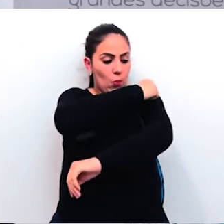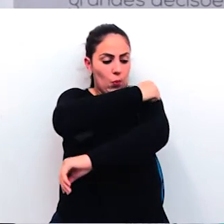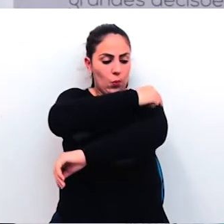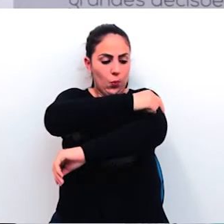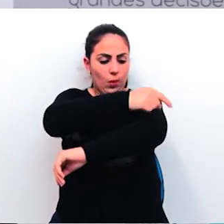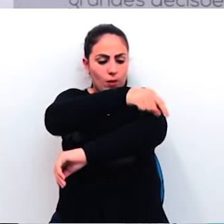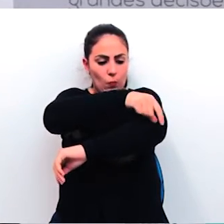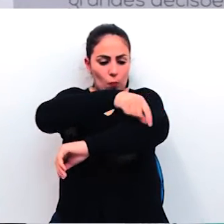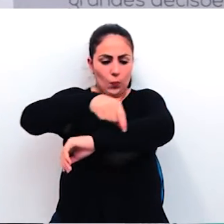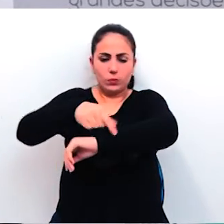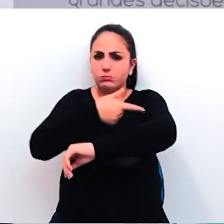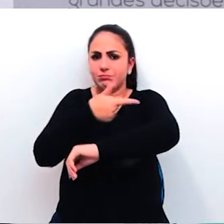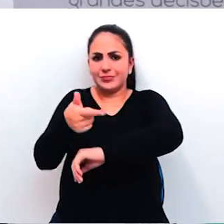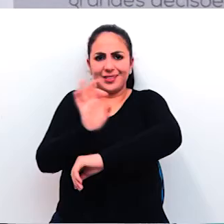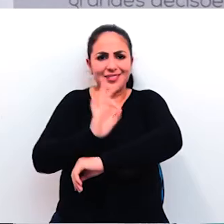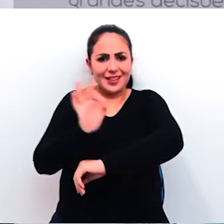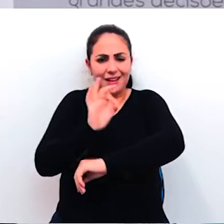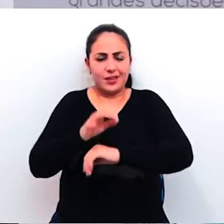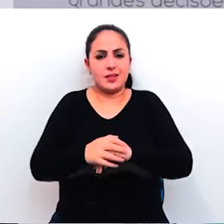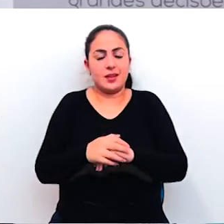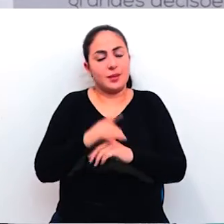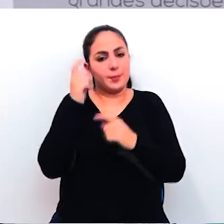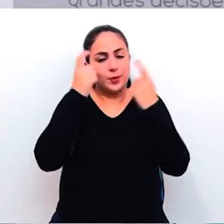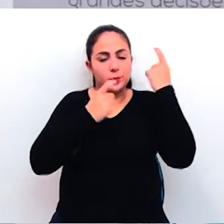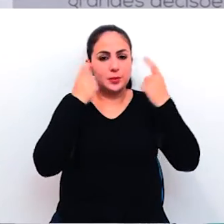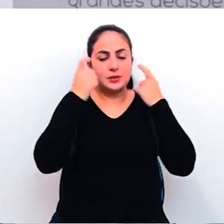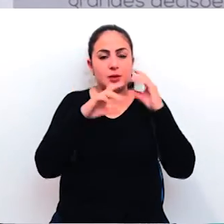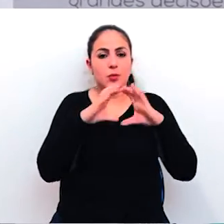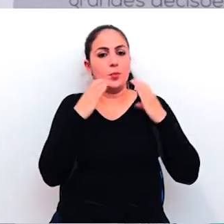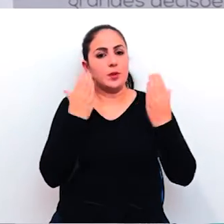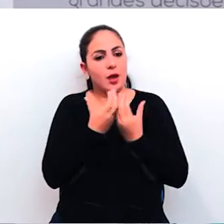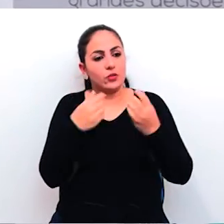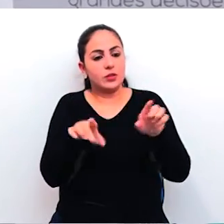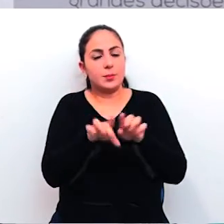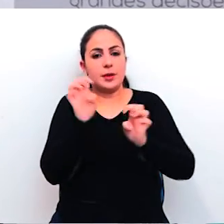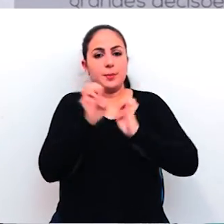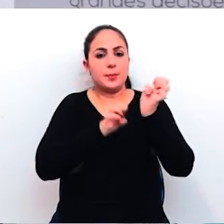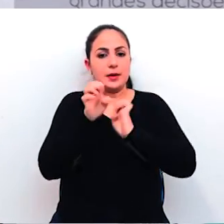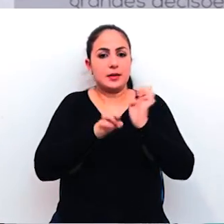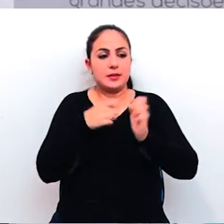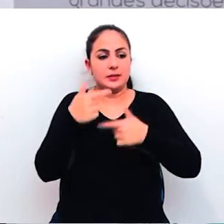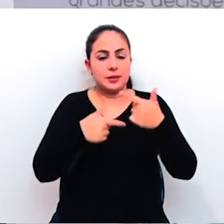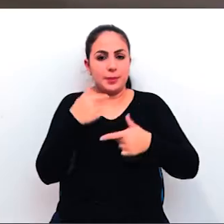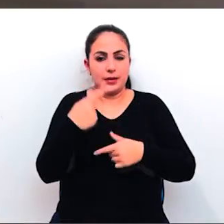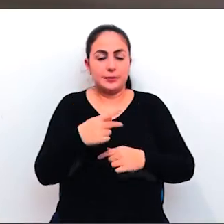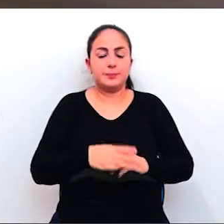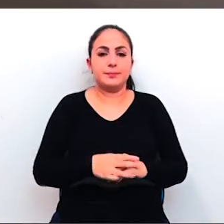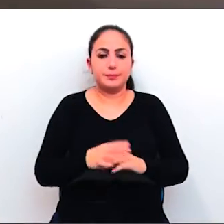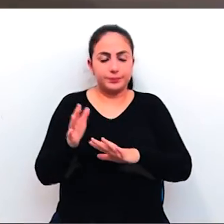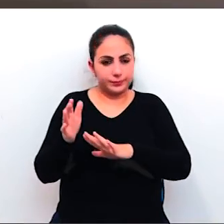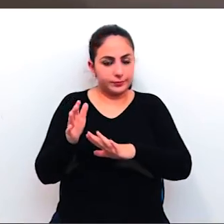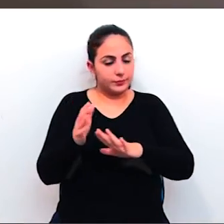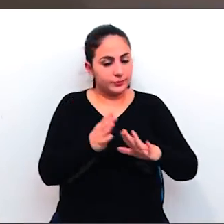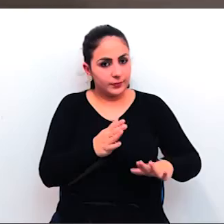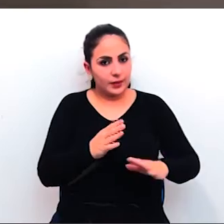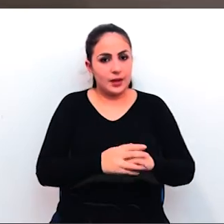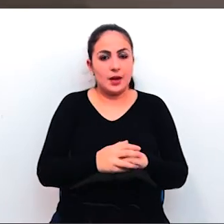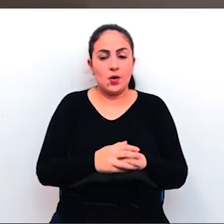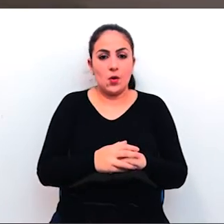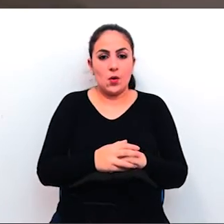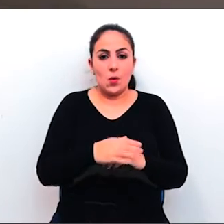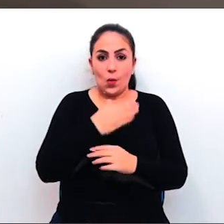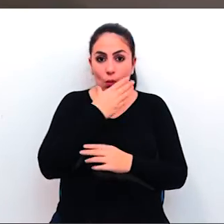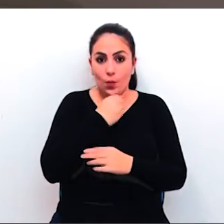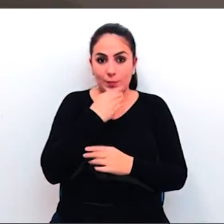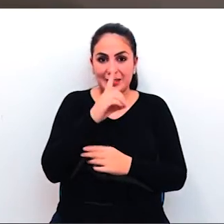existe então a gente uma grande preocupação com o pessoal da comunidade e os empregos do pessoal que trabalha por aí né o superintendente regional